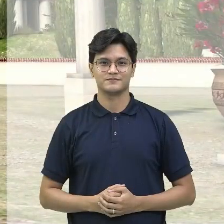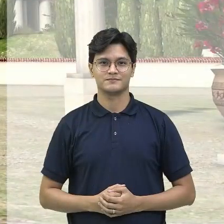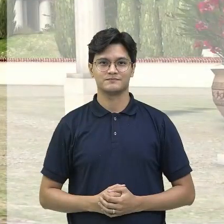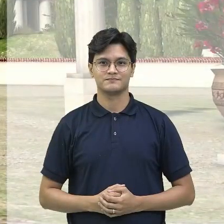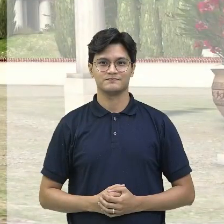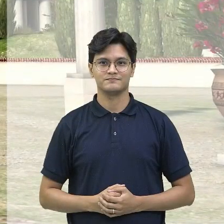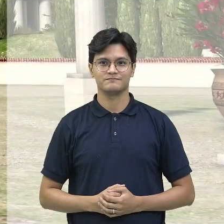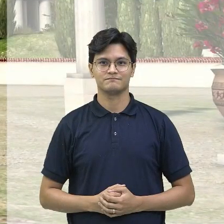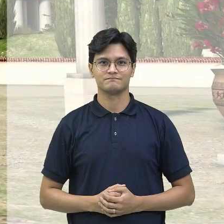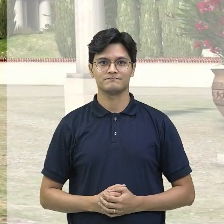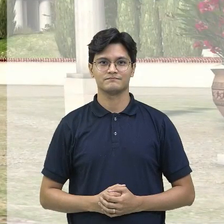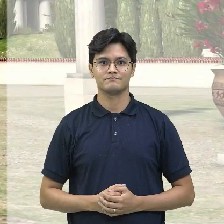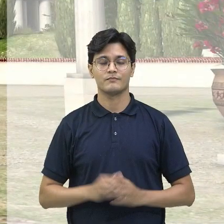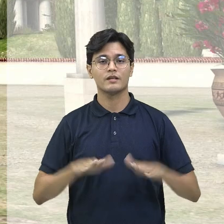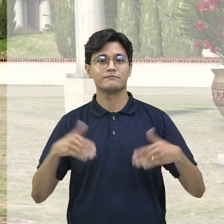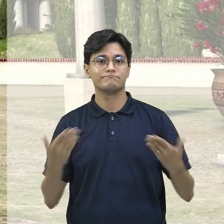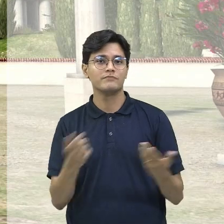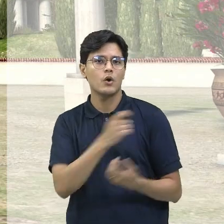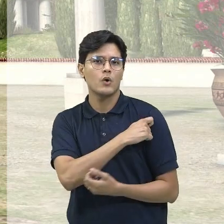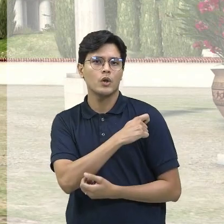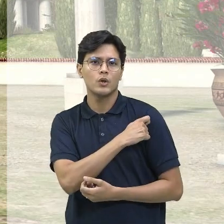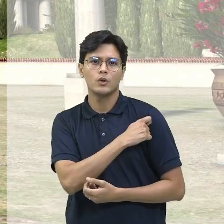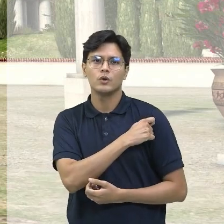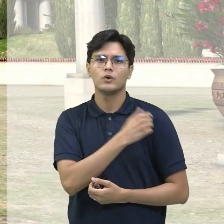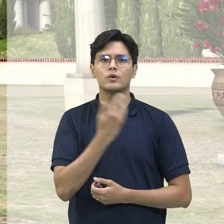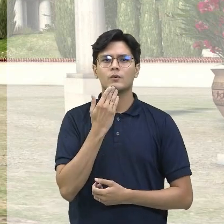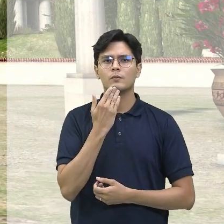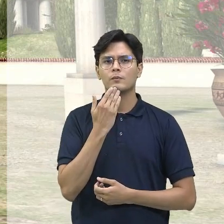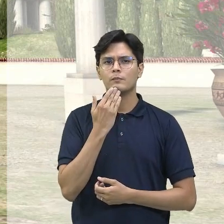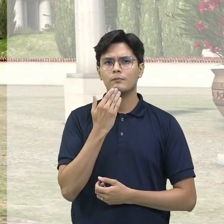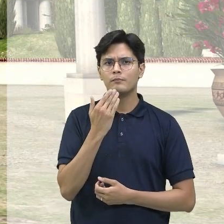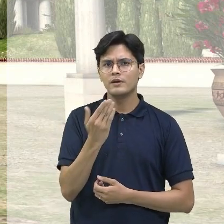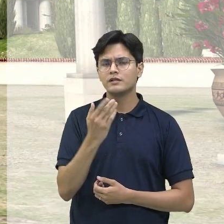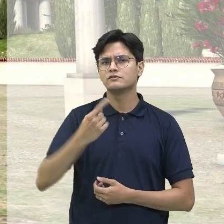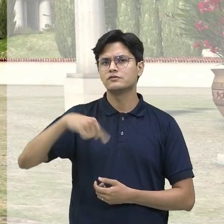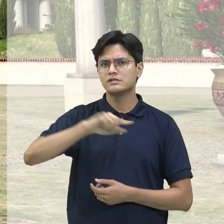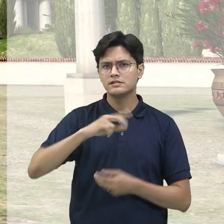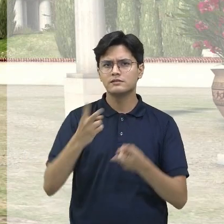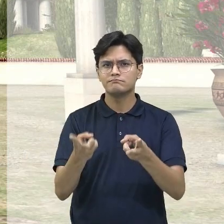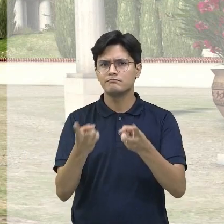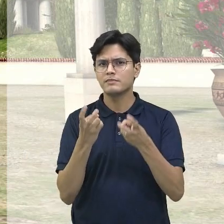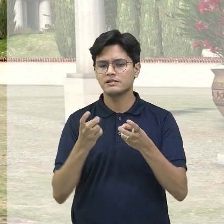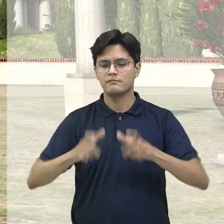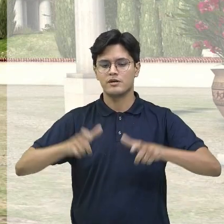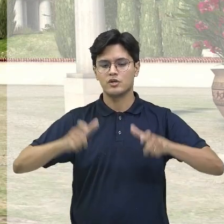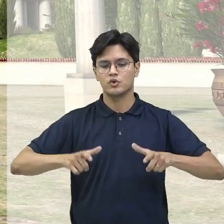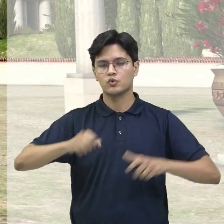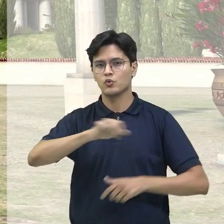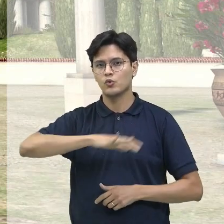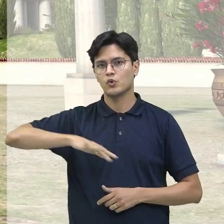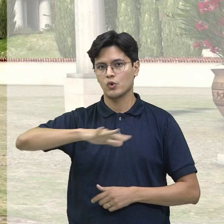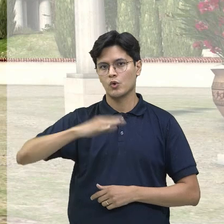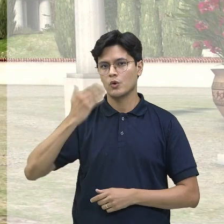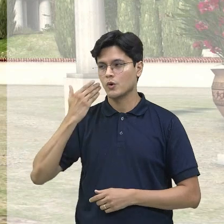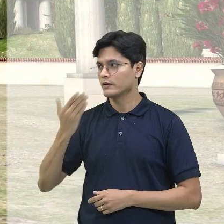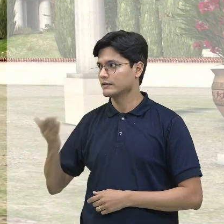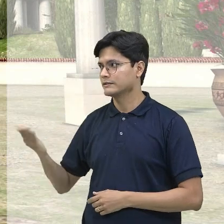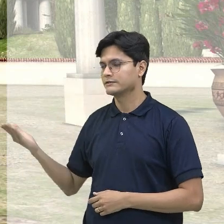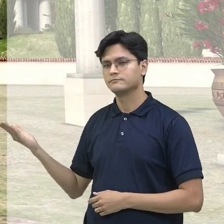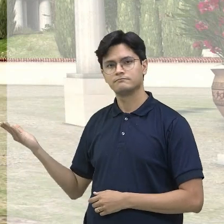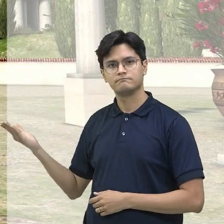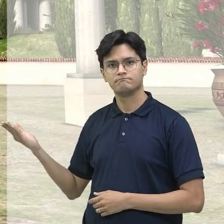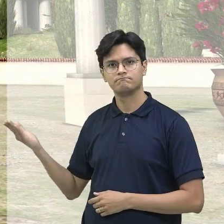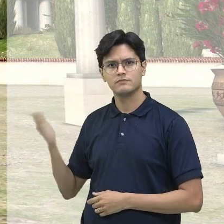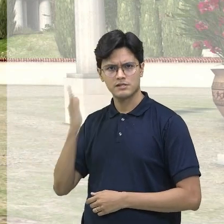Muito bem, alunos, e eu já peço para vocês observarem aqui o nosso cenário. Vocês sabem aonde